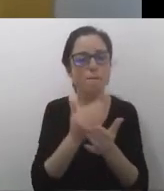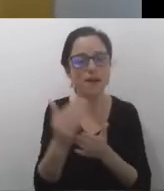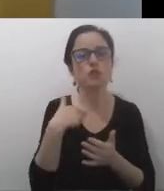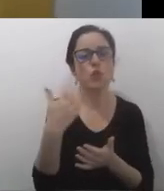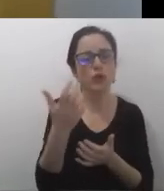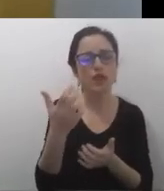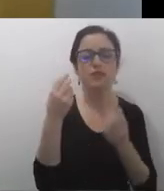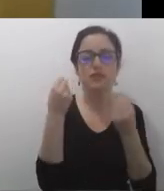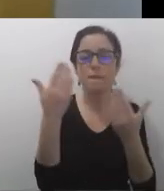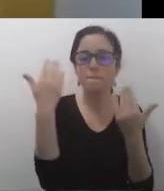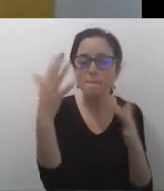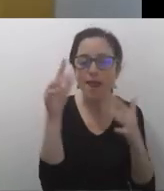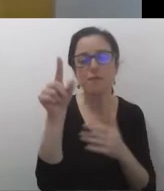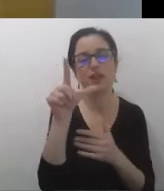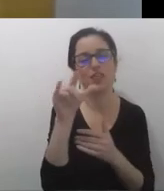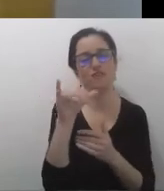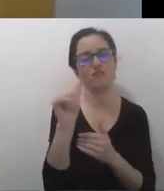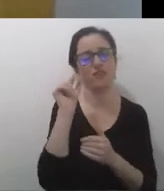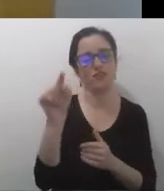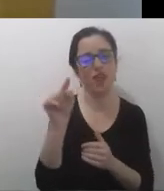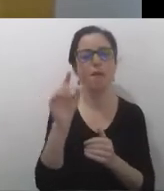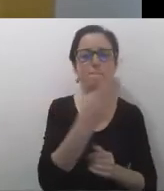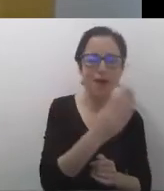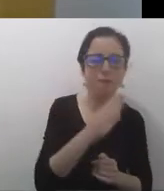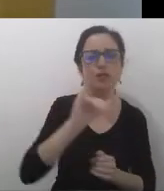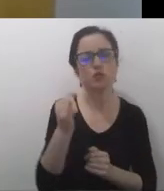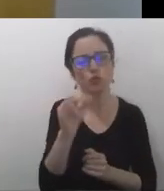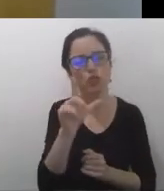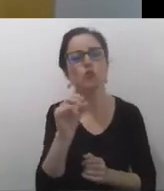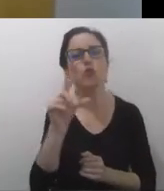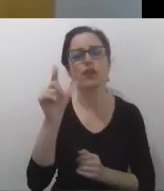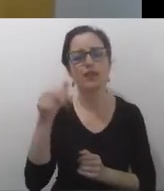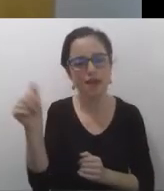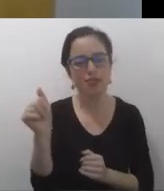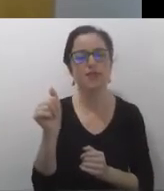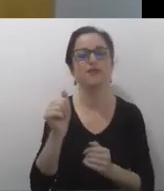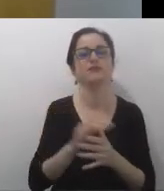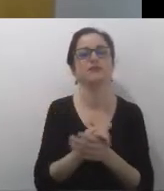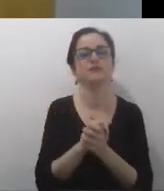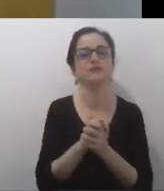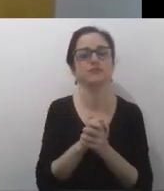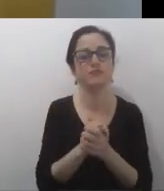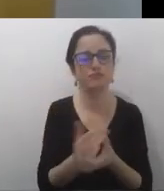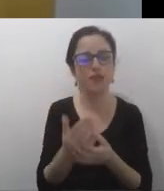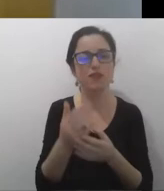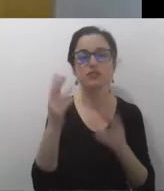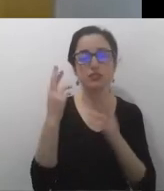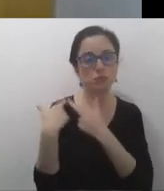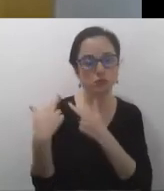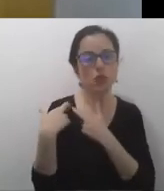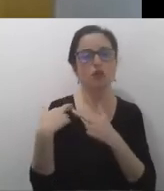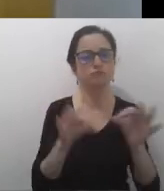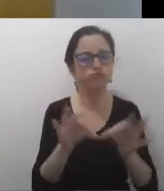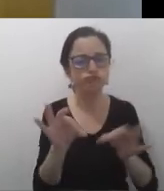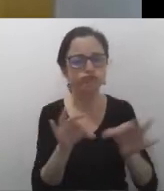bom, para começar, eu quero dar os parabéns para a Lívia e para a Bárbara e para o Júlio e para a Ilana, responsáveis